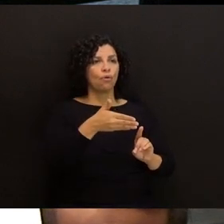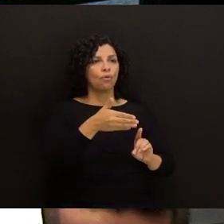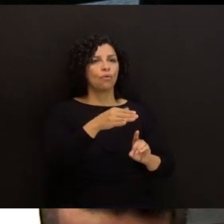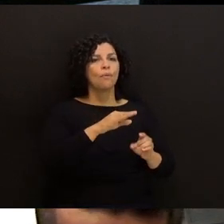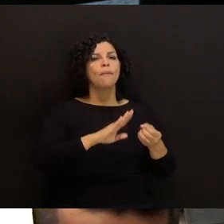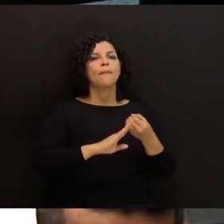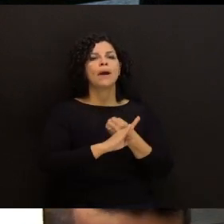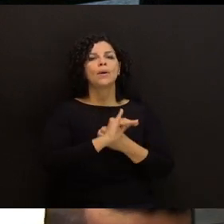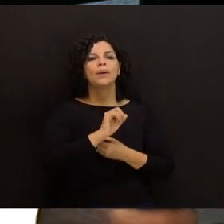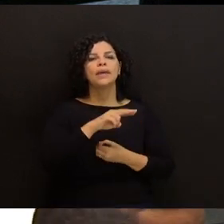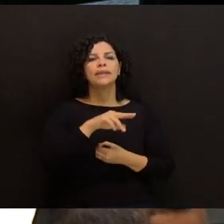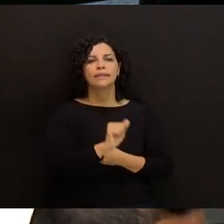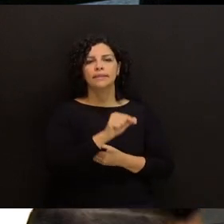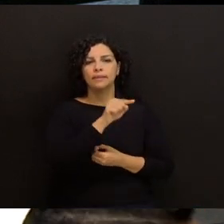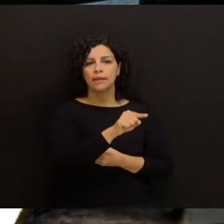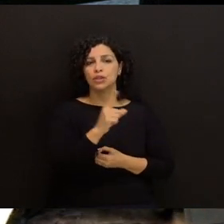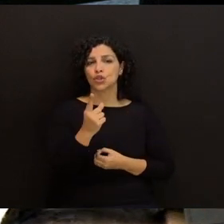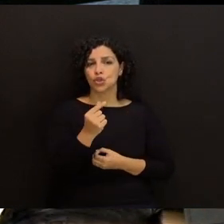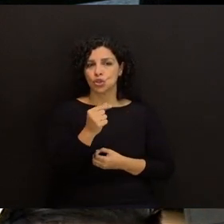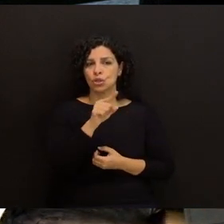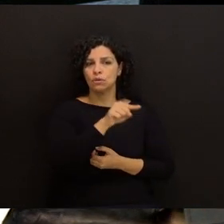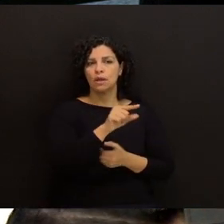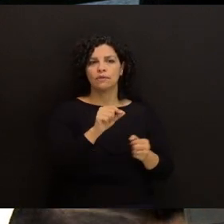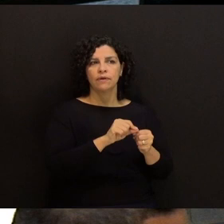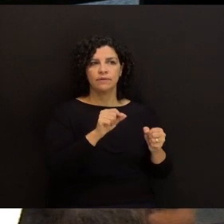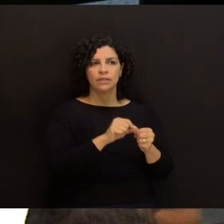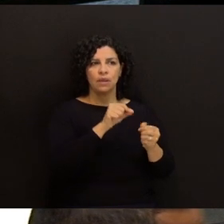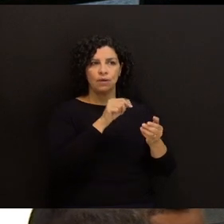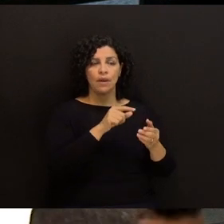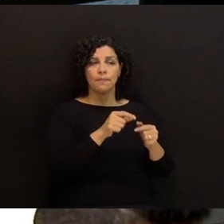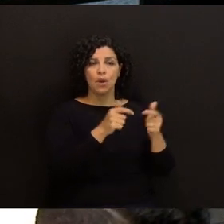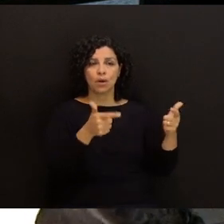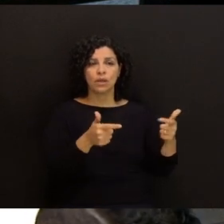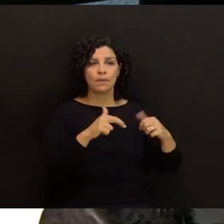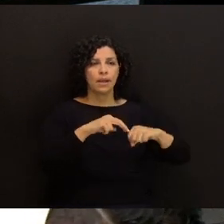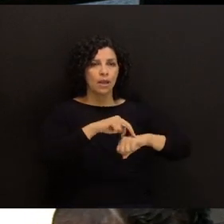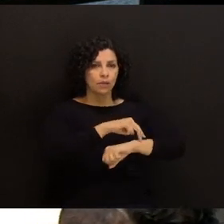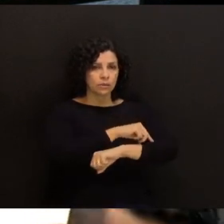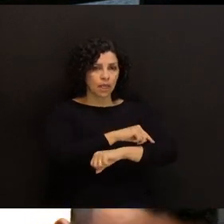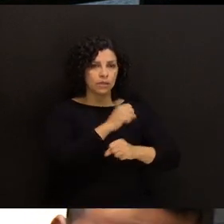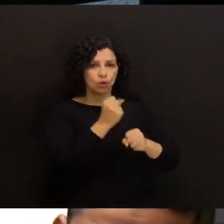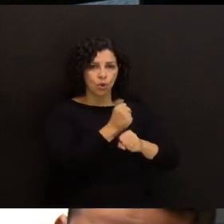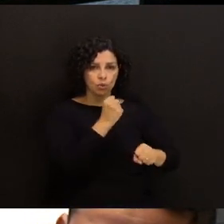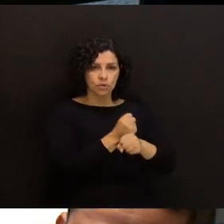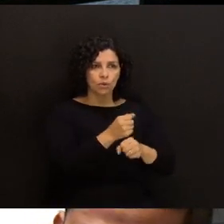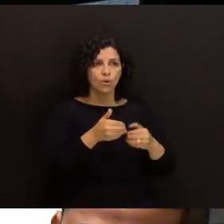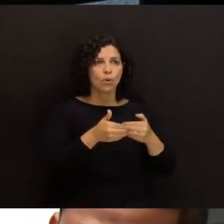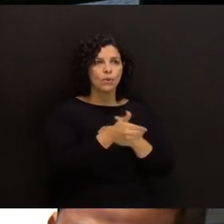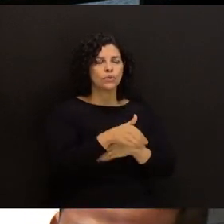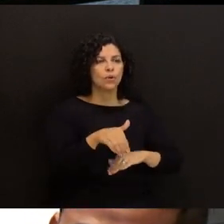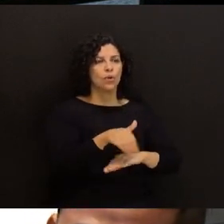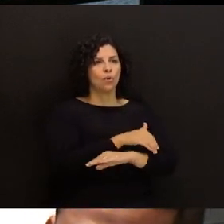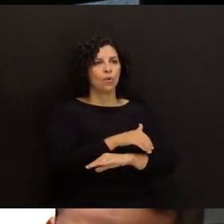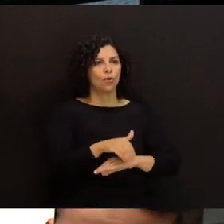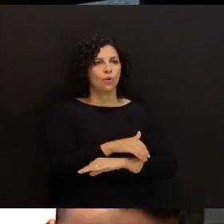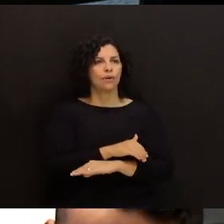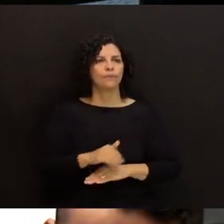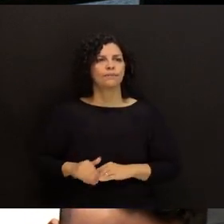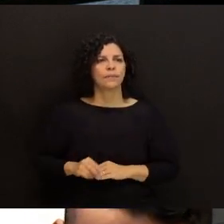Então esse recurso vai gastar vai ser gasto a maioria em calçada já iniciamos na Rua